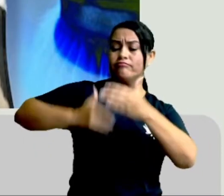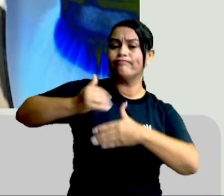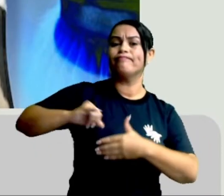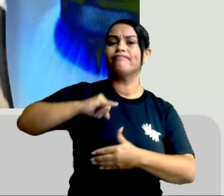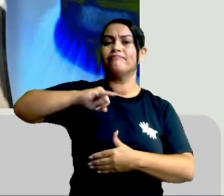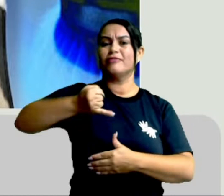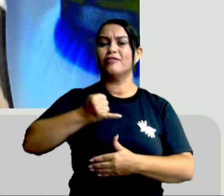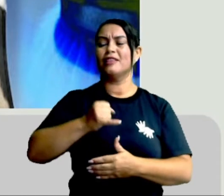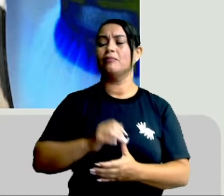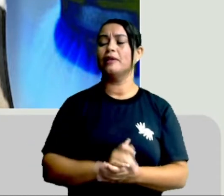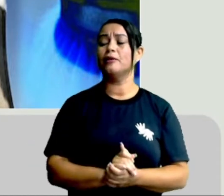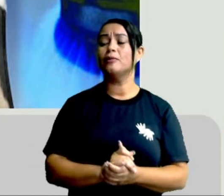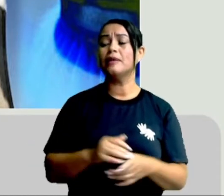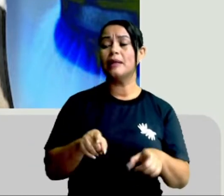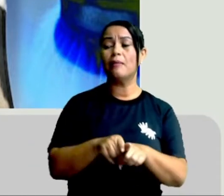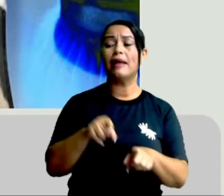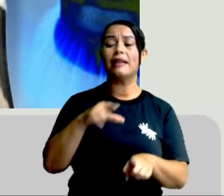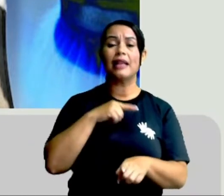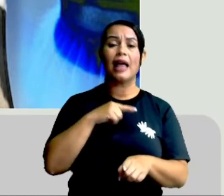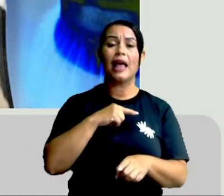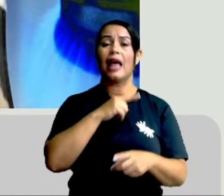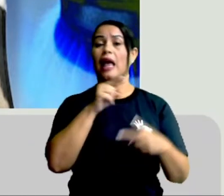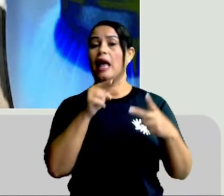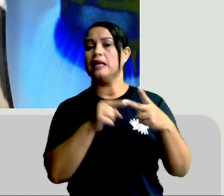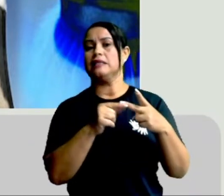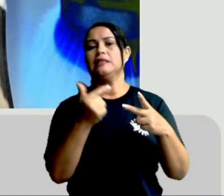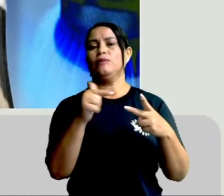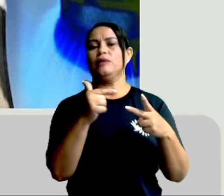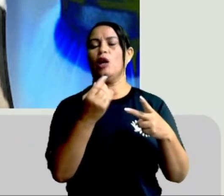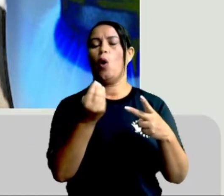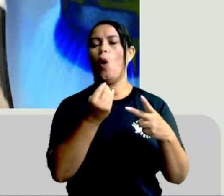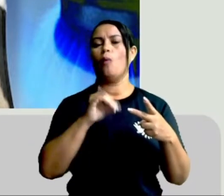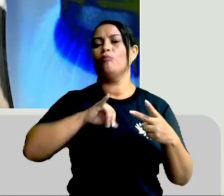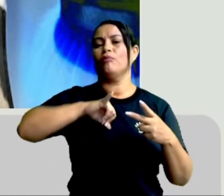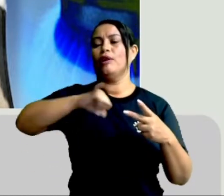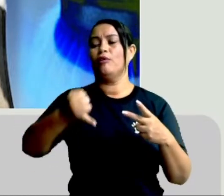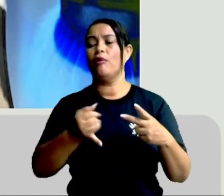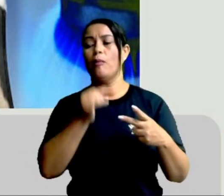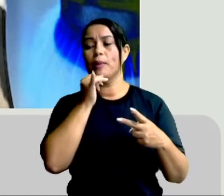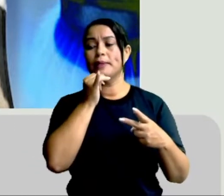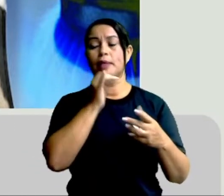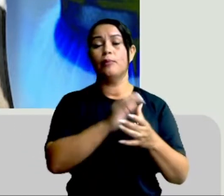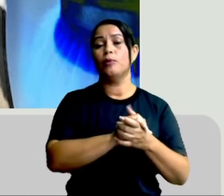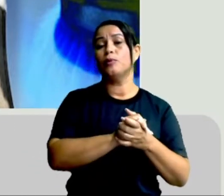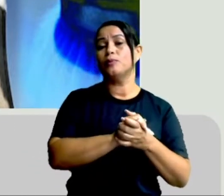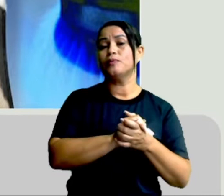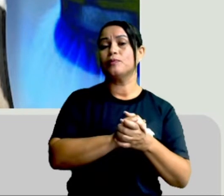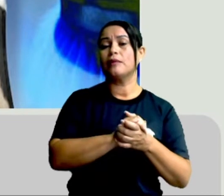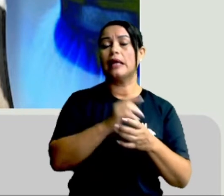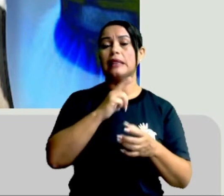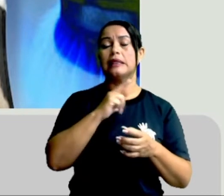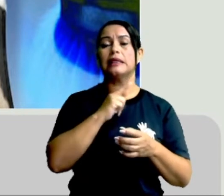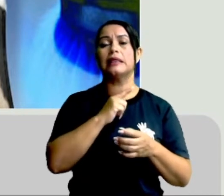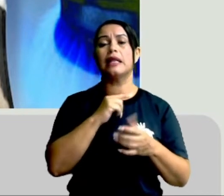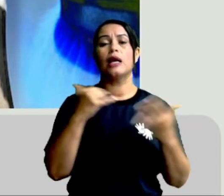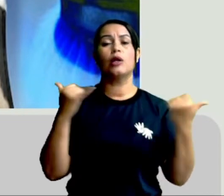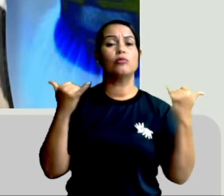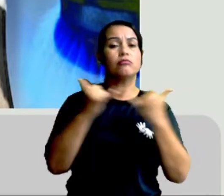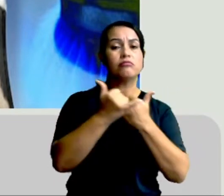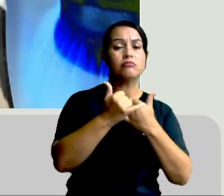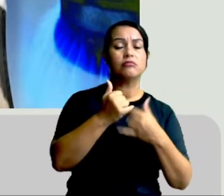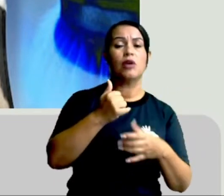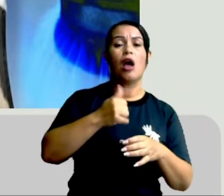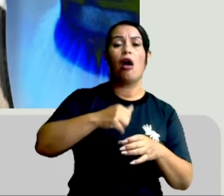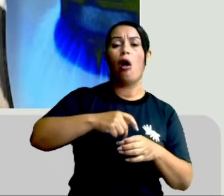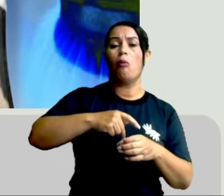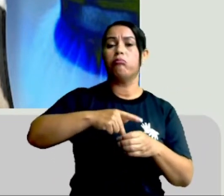natureza. E existem também aquelas fontes de energia que são não renováveis, como por exemplo, a fonte de energia através